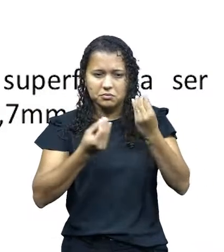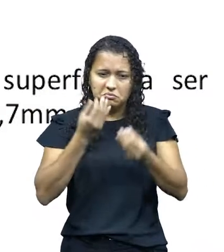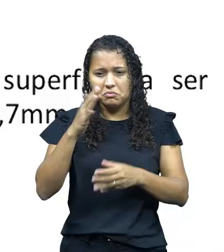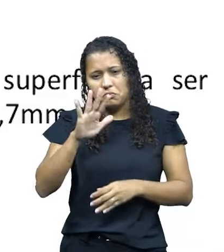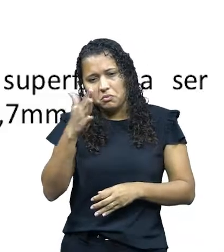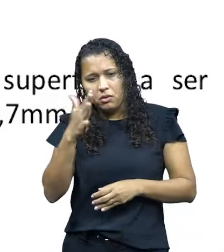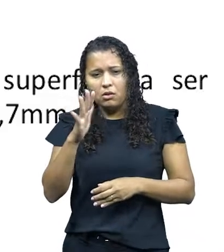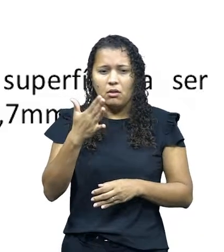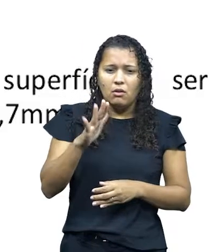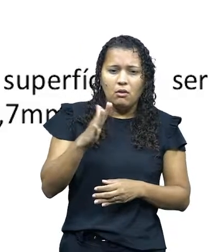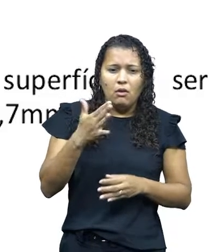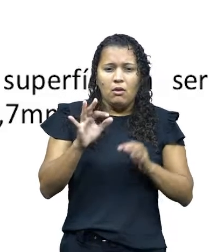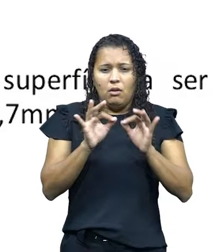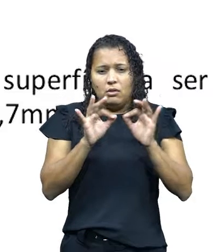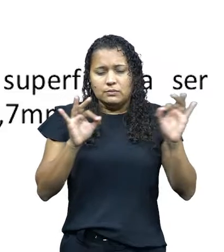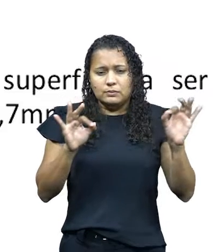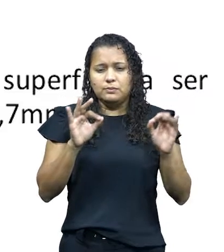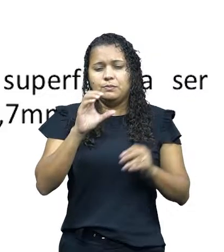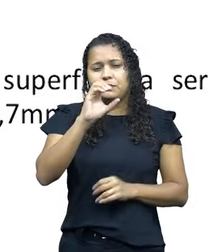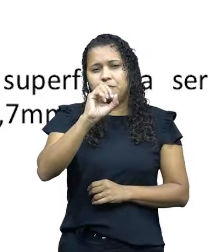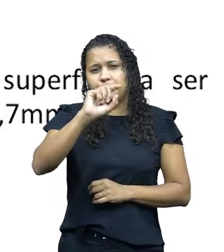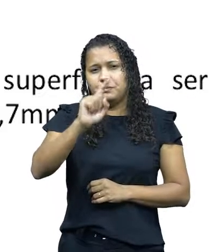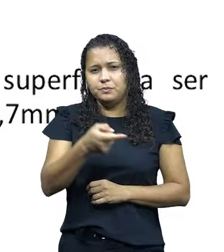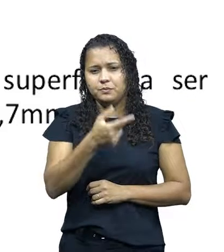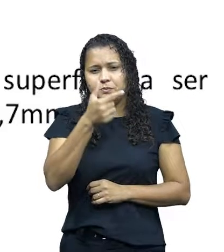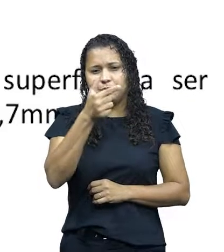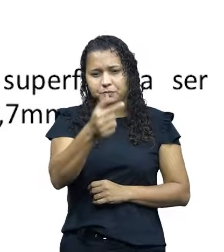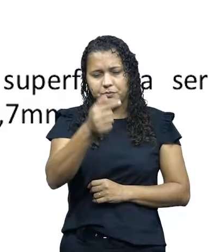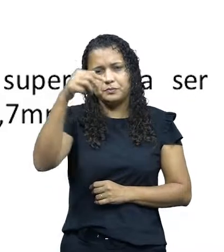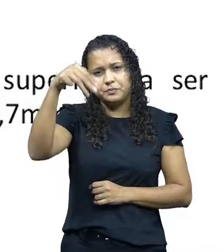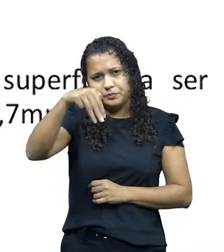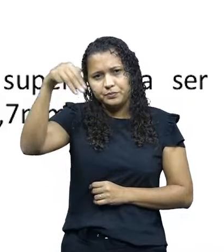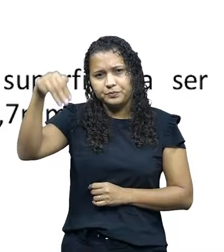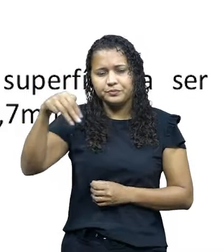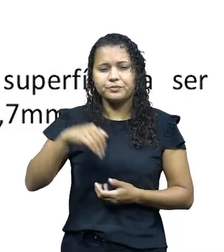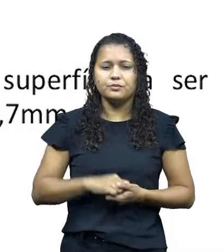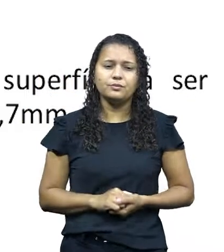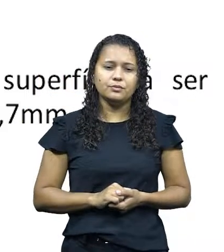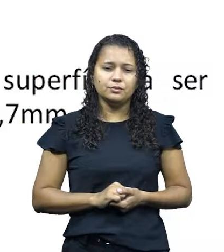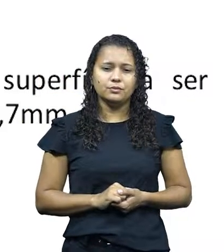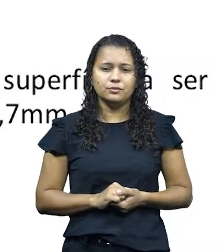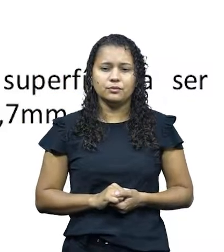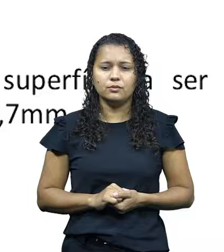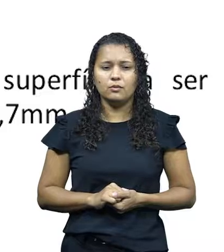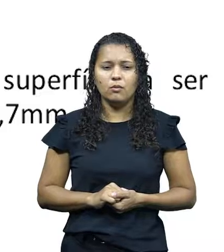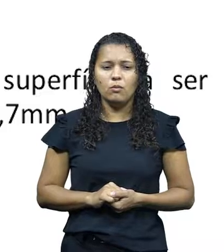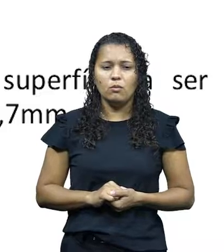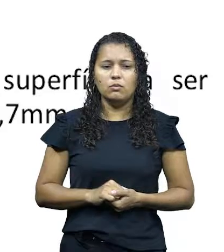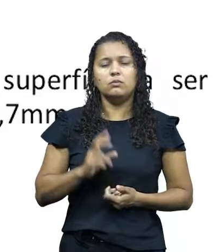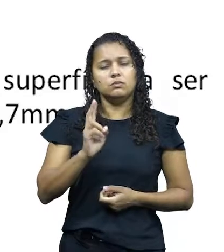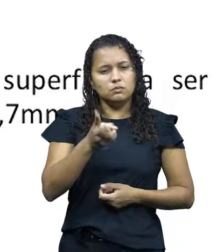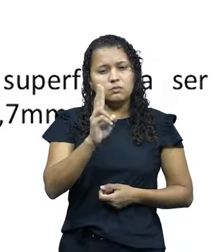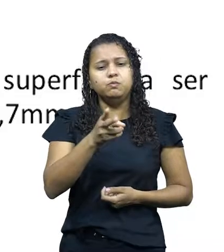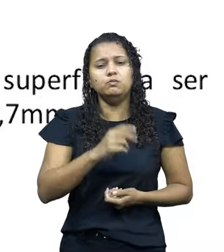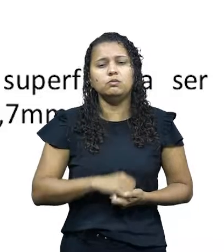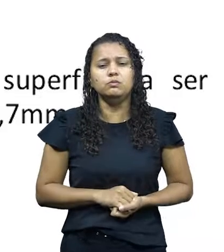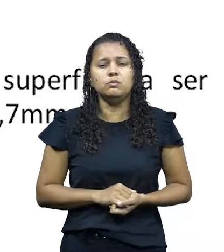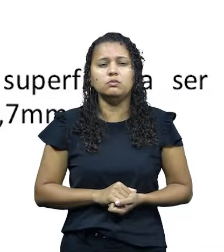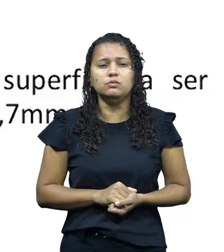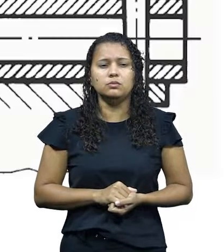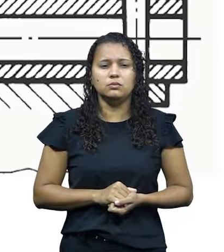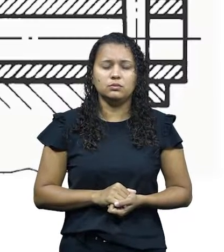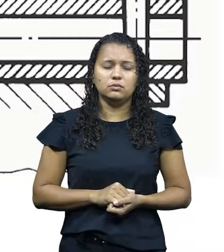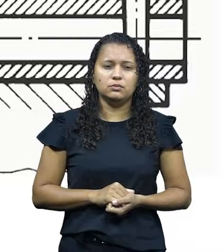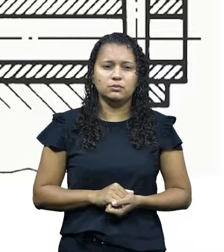ser achurada. Entretanto, a sua distância mínima deve ser de 0,7 milímetros,